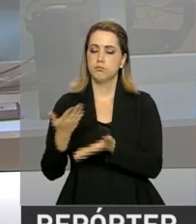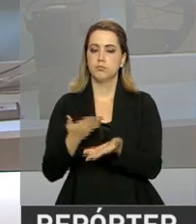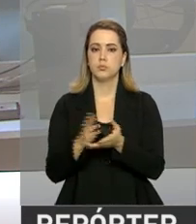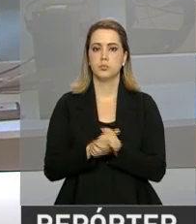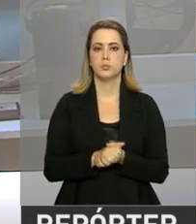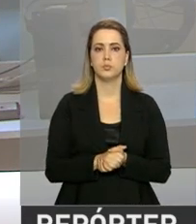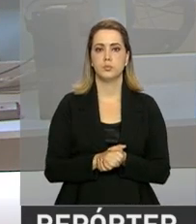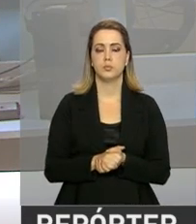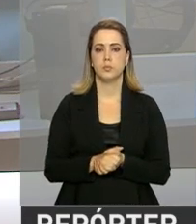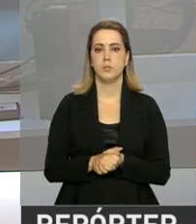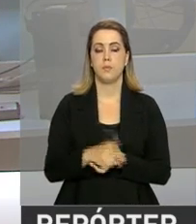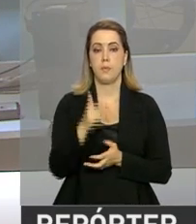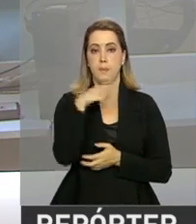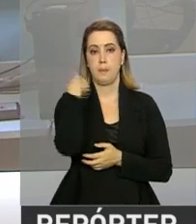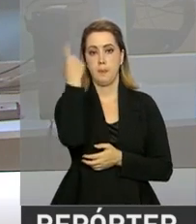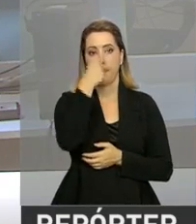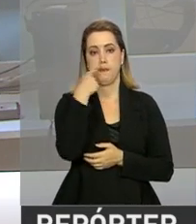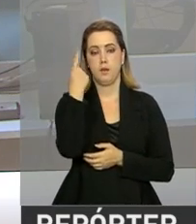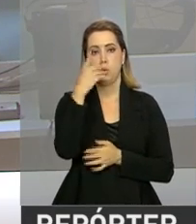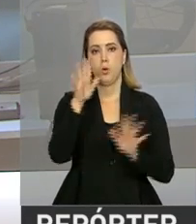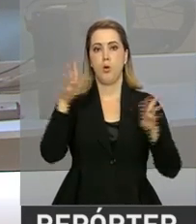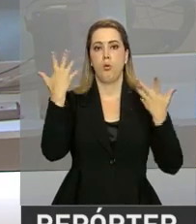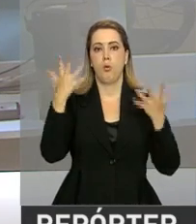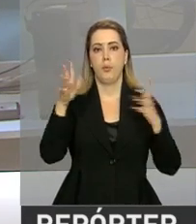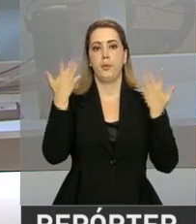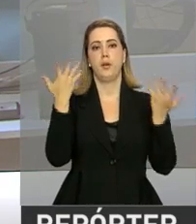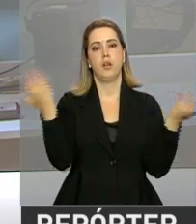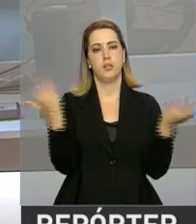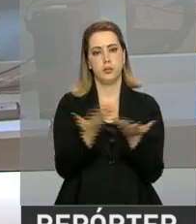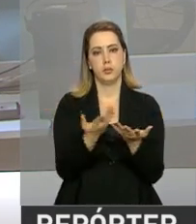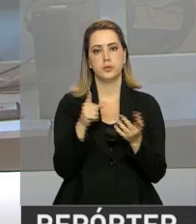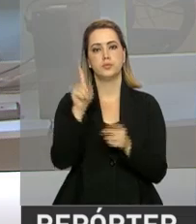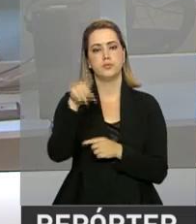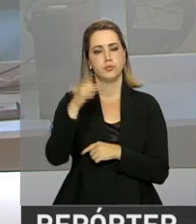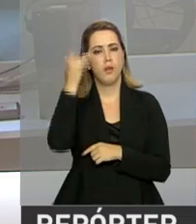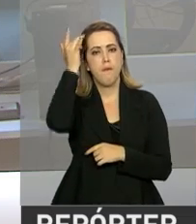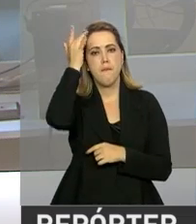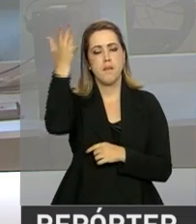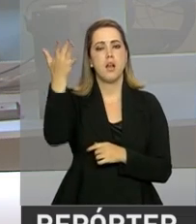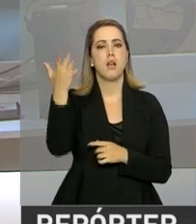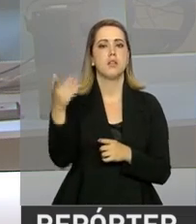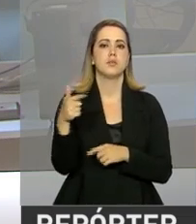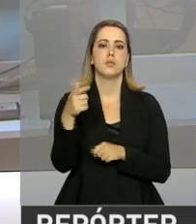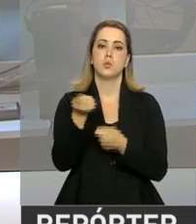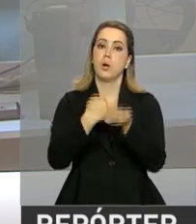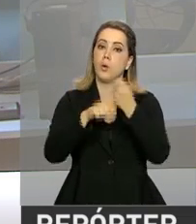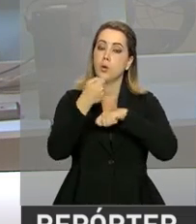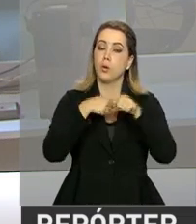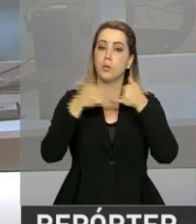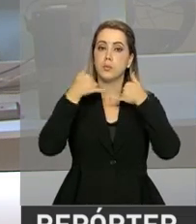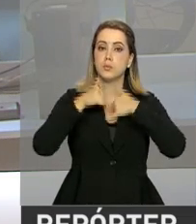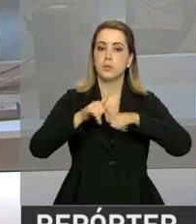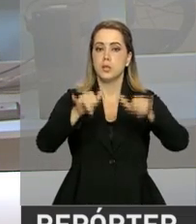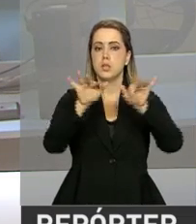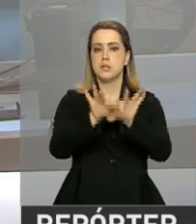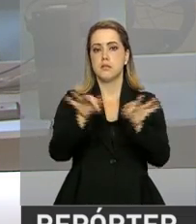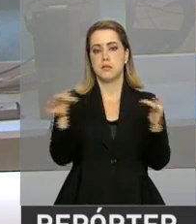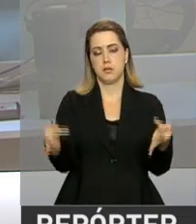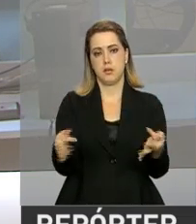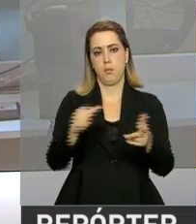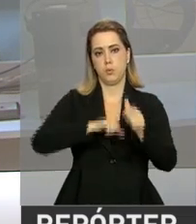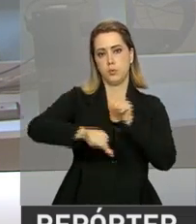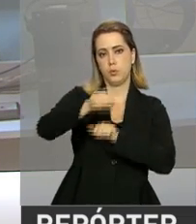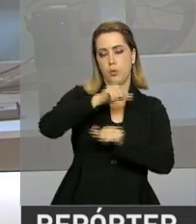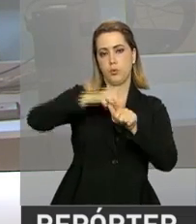correntes no horário de verão que parte do país está Agora fica mais fácil economizar energia medidas simples como trocar as